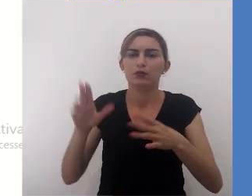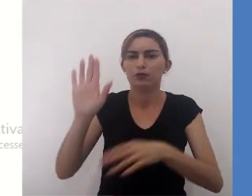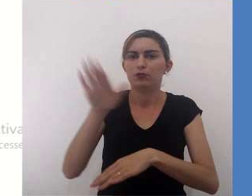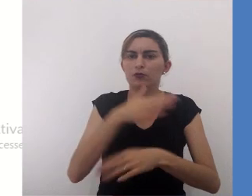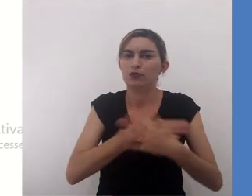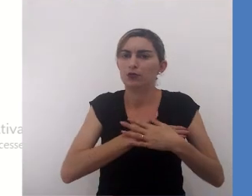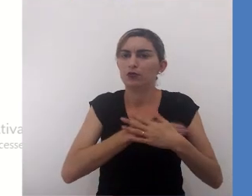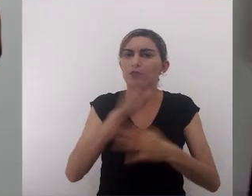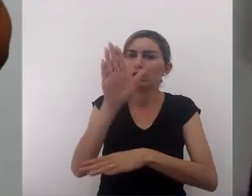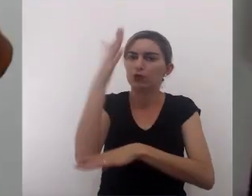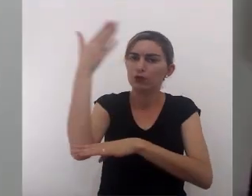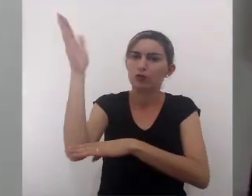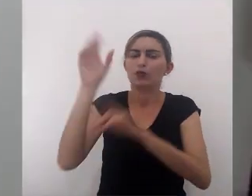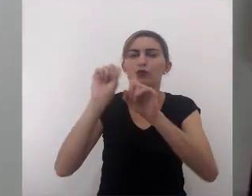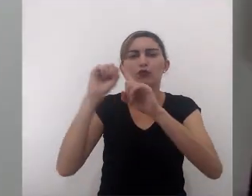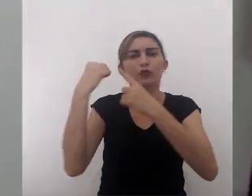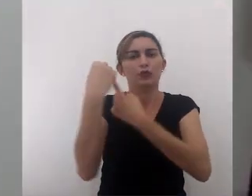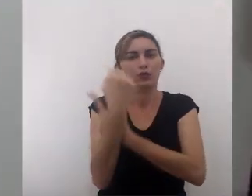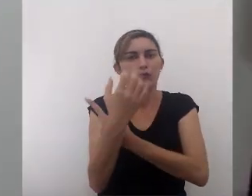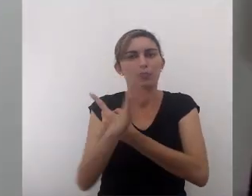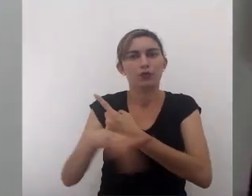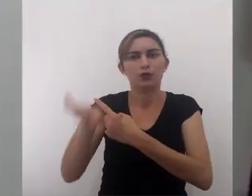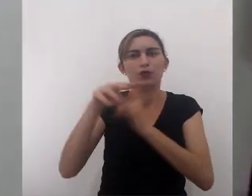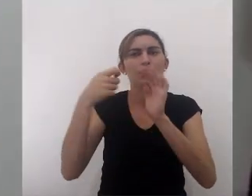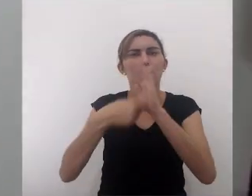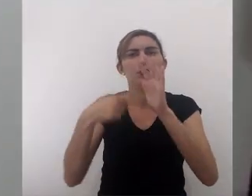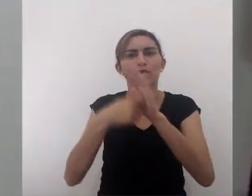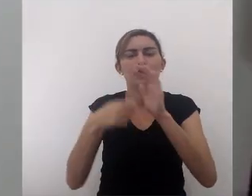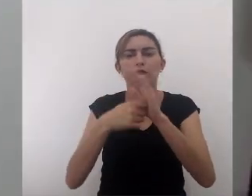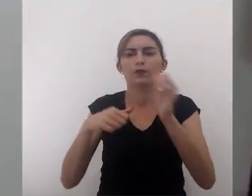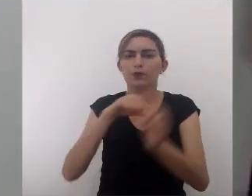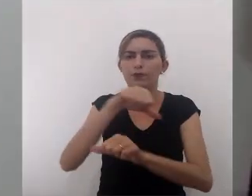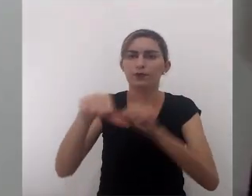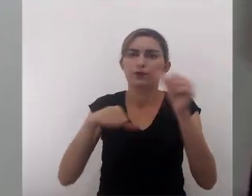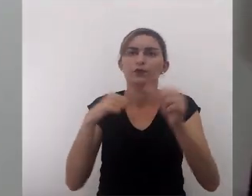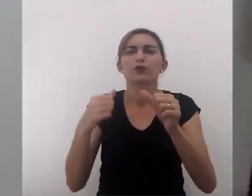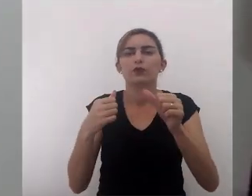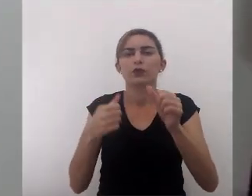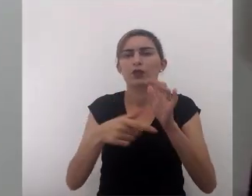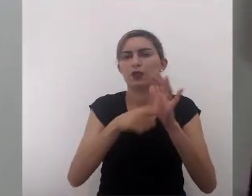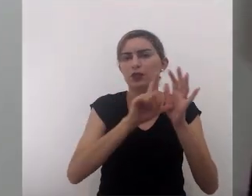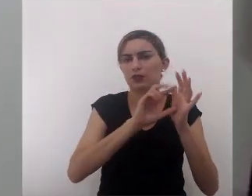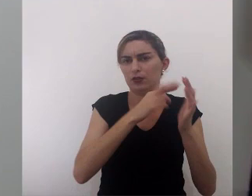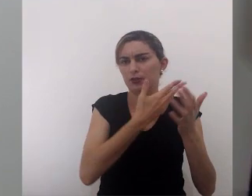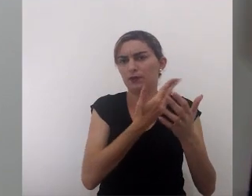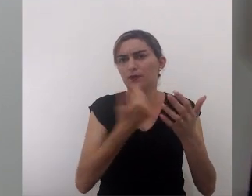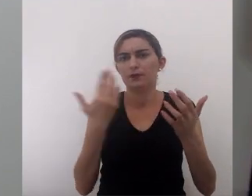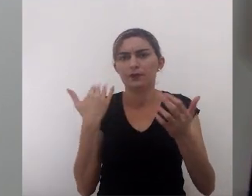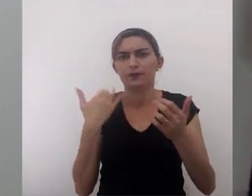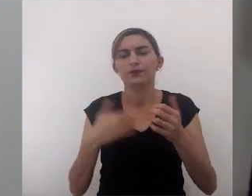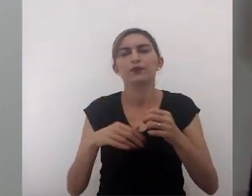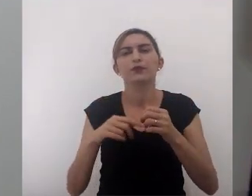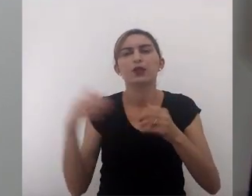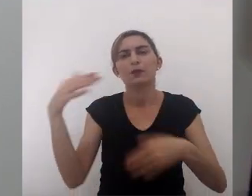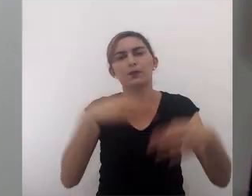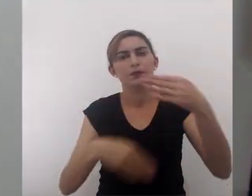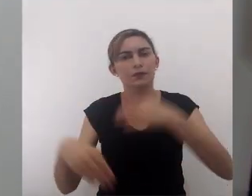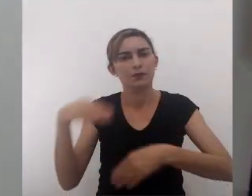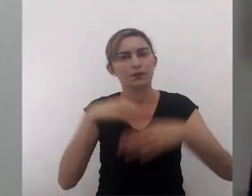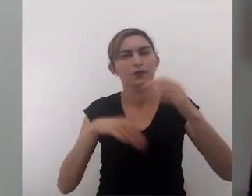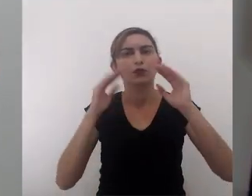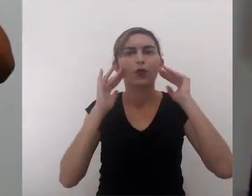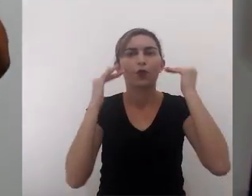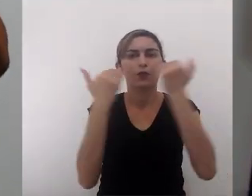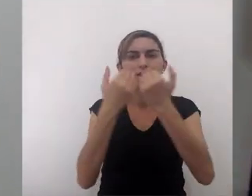nacionalistas, também socialistas, questionaram a tentativa de restauração do antigo regime por participantes